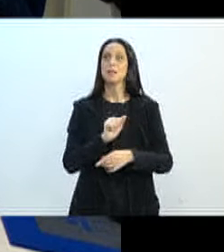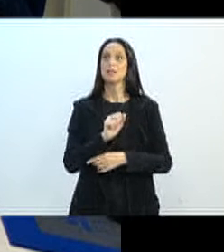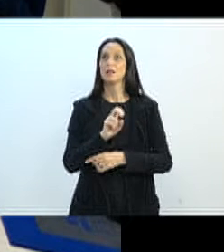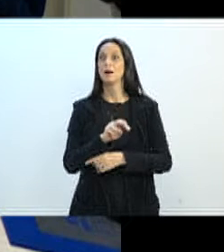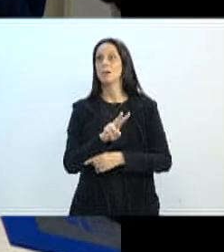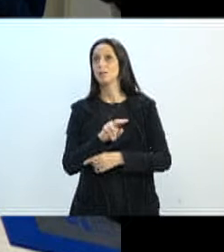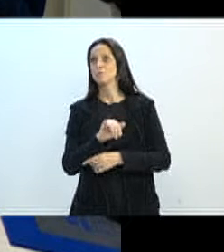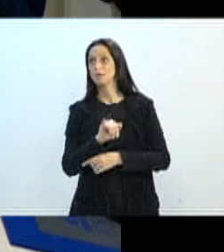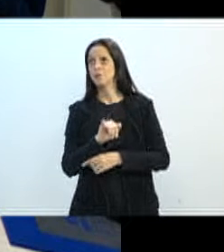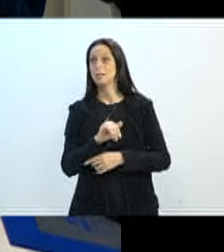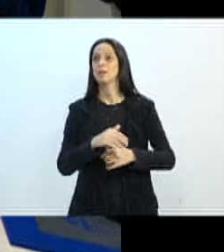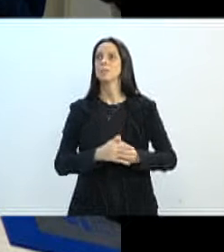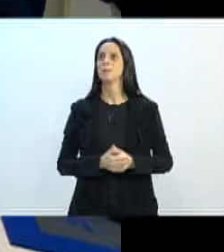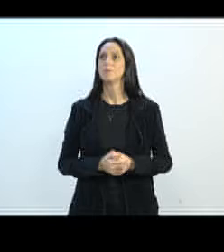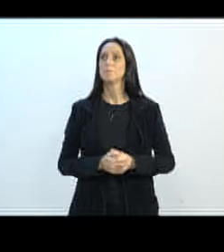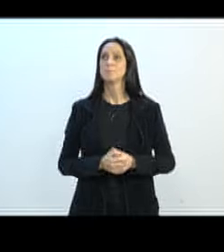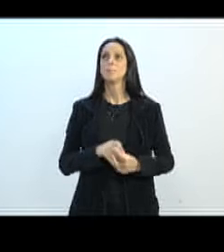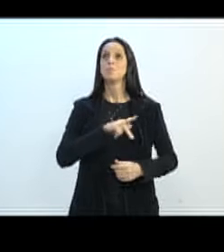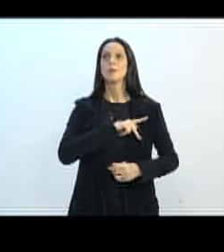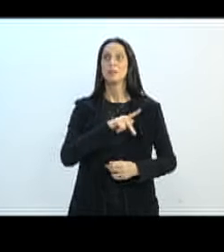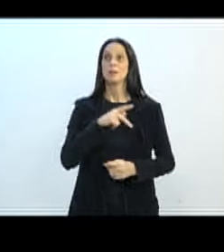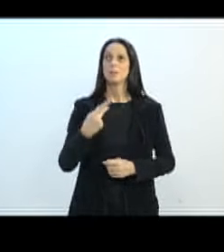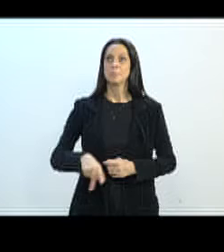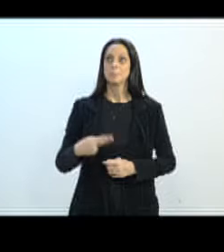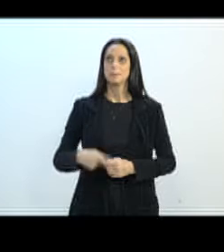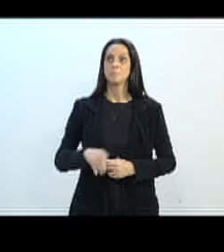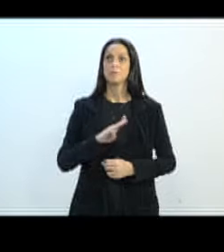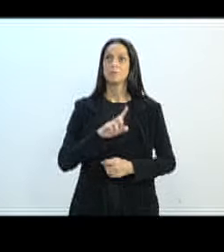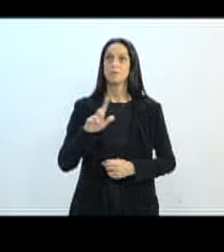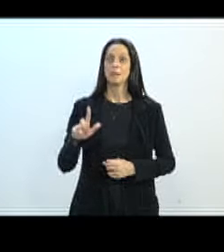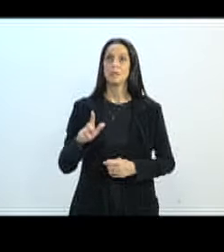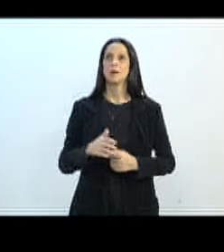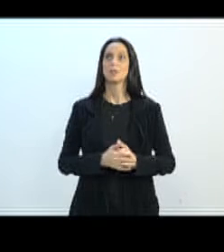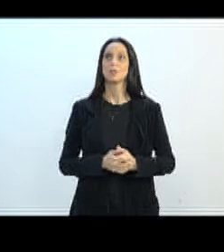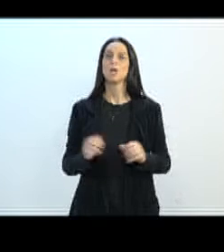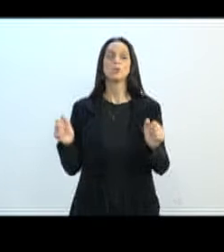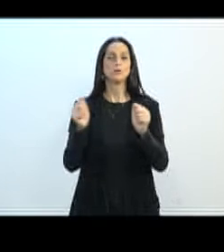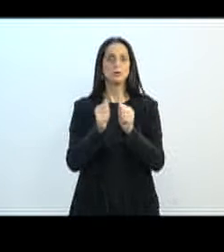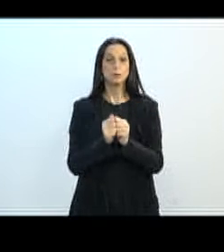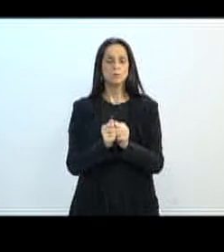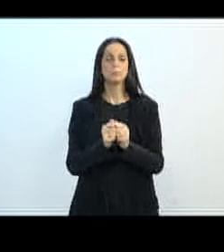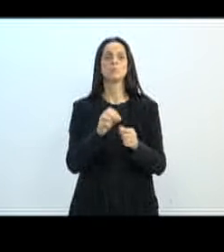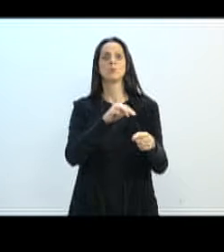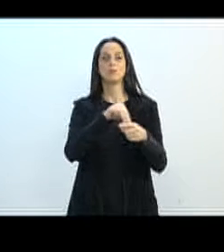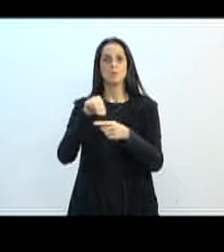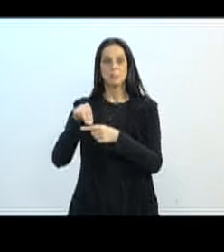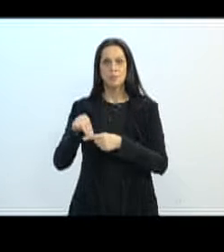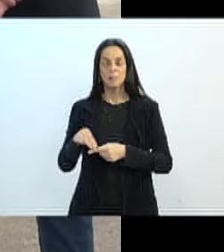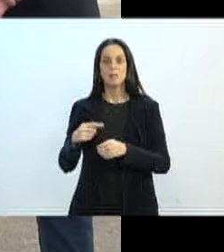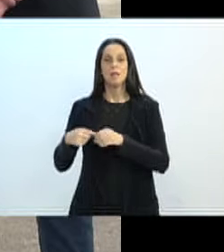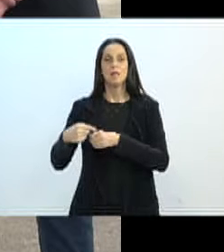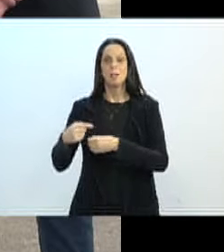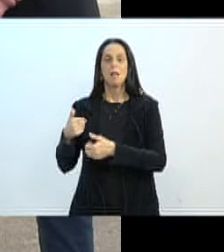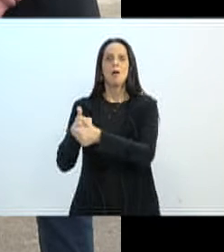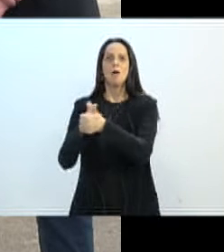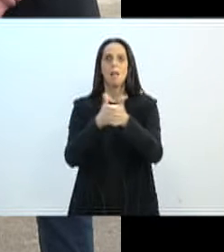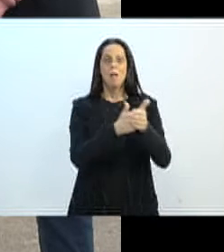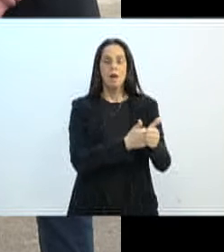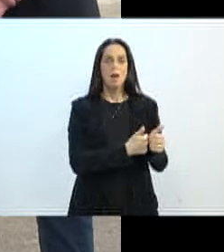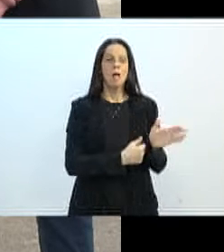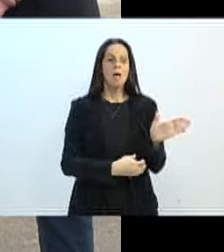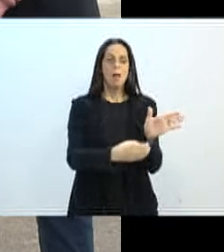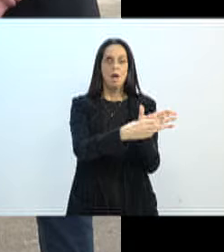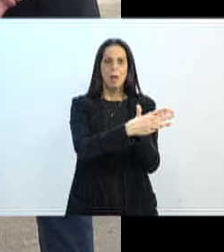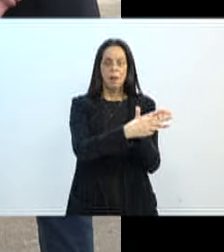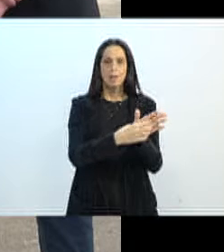CISANVI, a Prefeitura de Blumenau, juntamente com os municípios aqui do Vale, implantaram em parceria com a